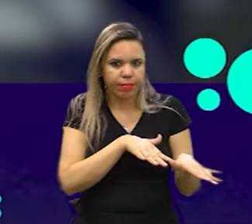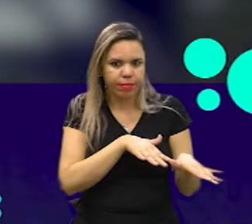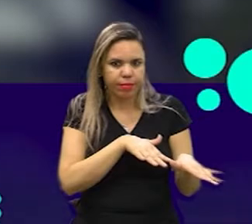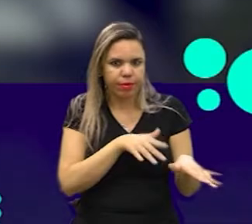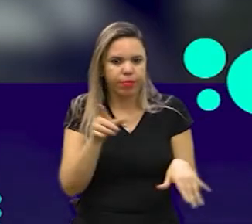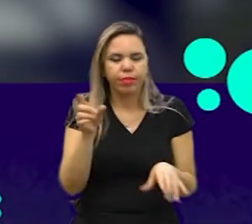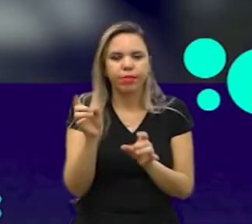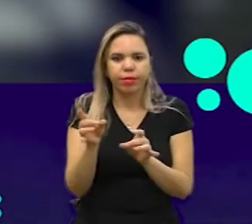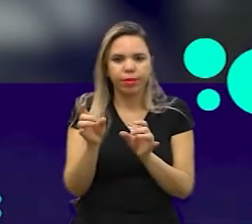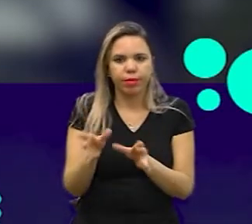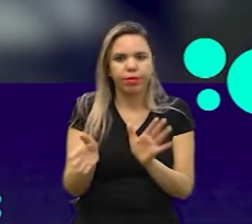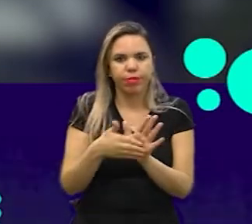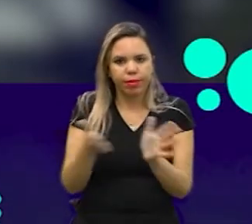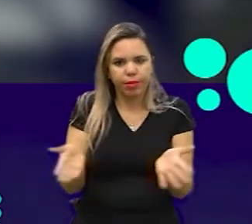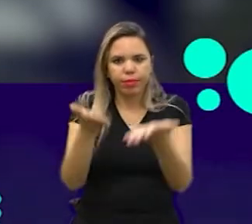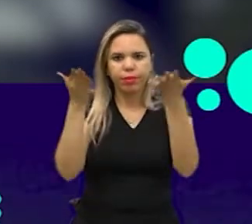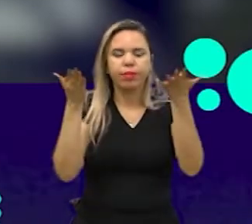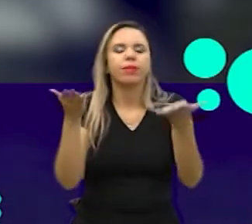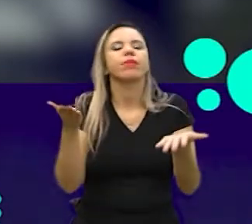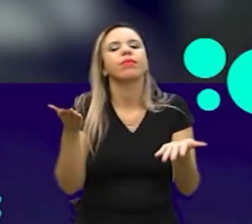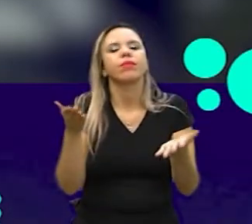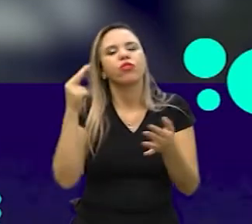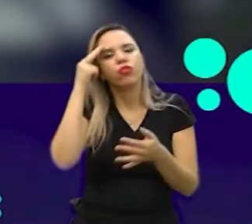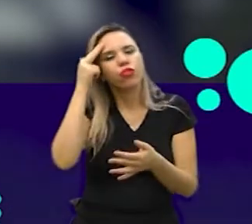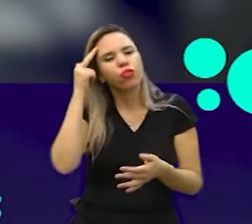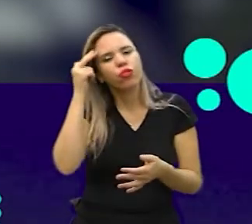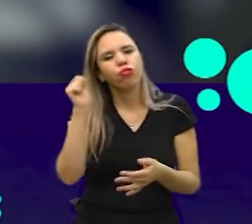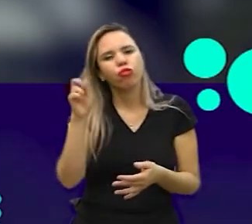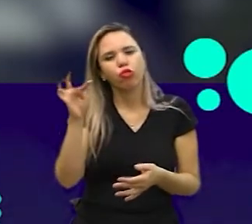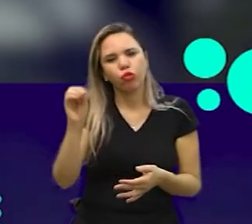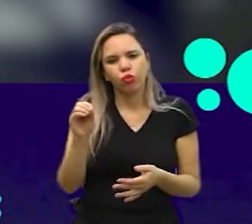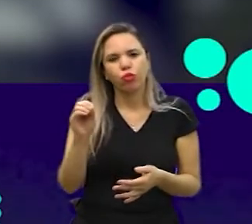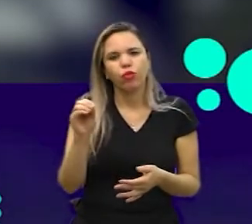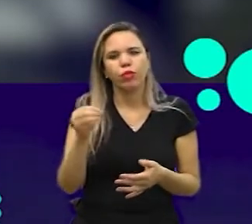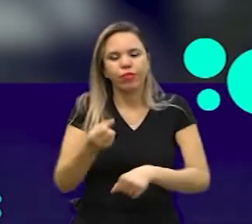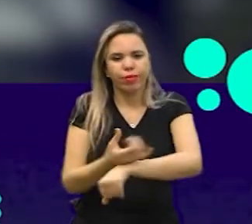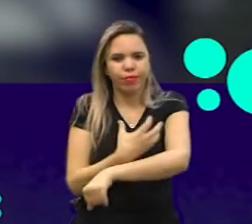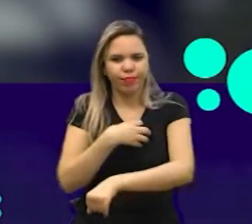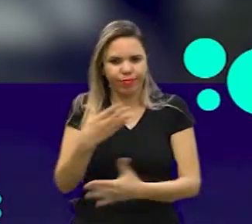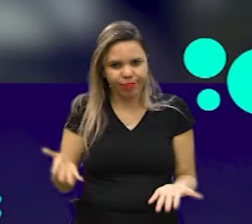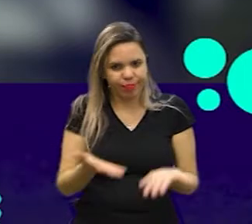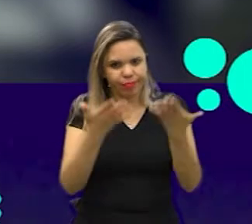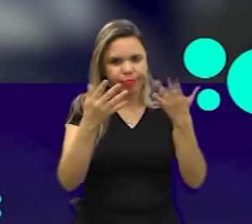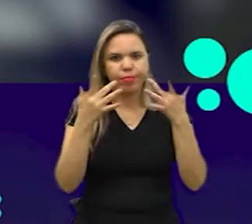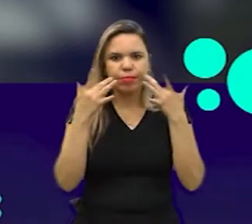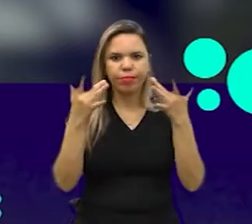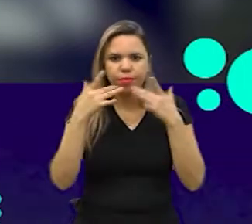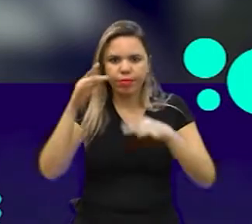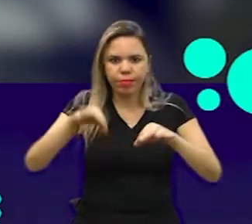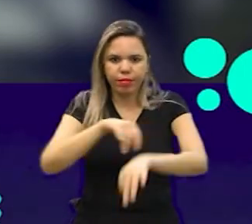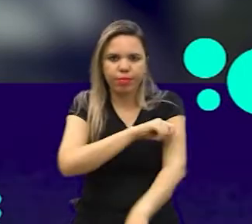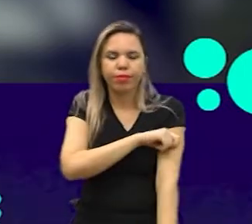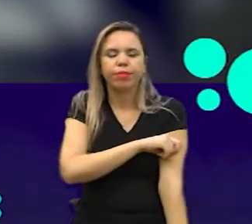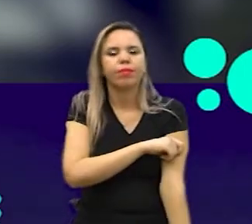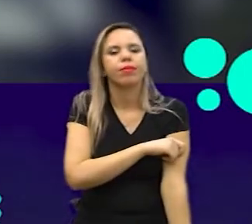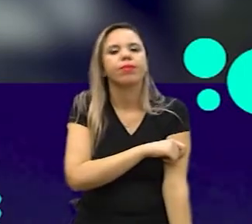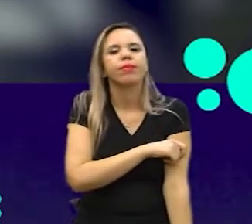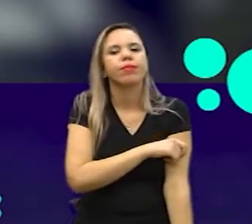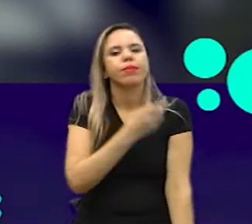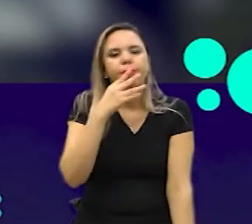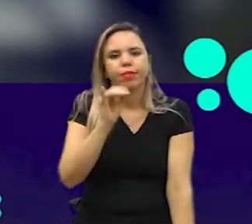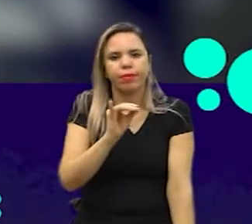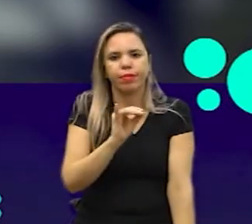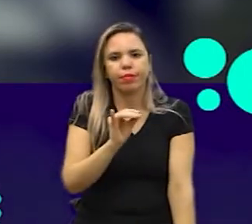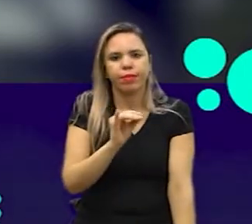de setembro, o vendedor de sonhos do Augusto Cury. Venha se emocionar e se divertir com a gente. No Teatro Oficina